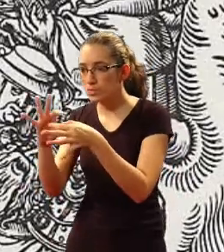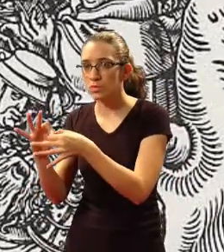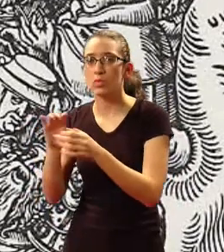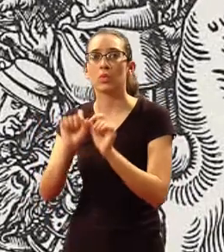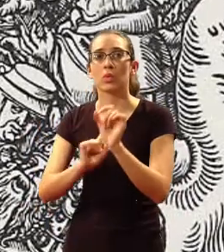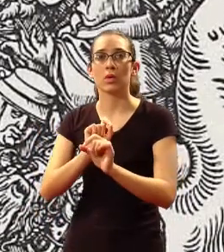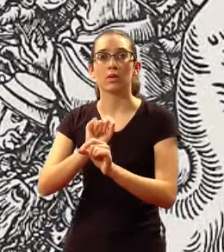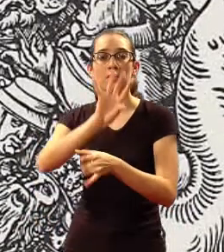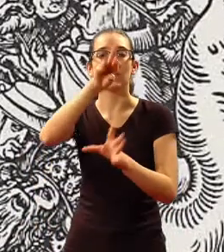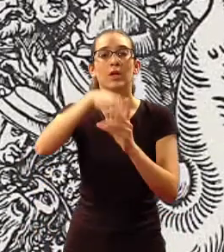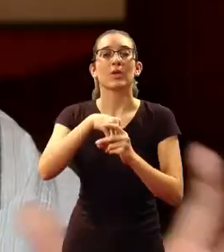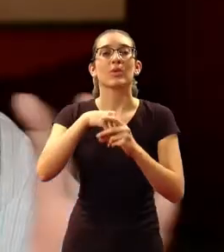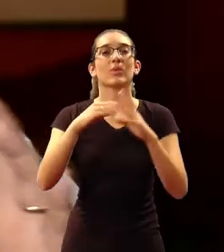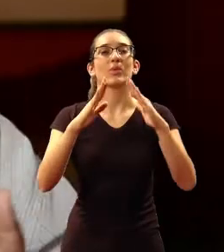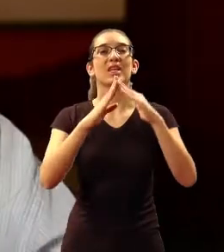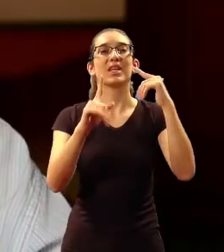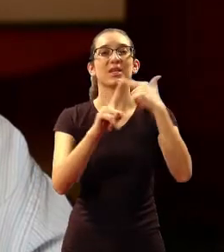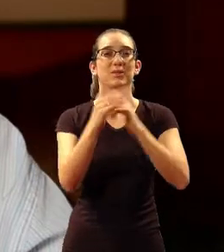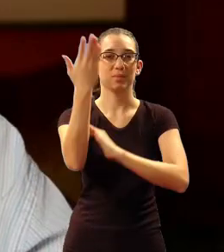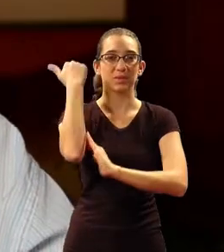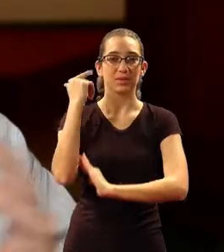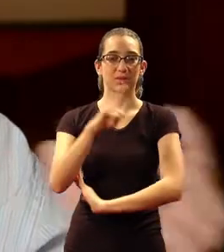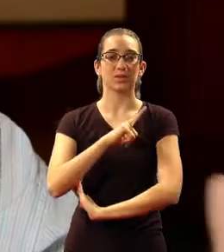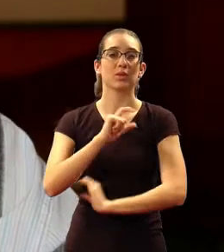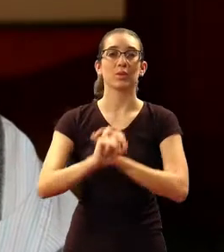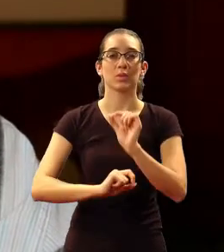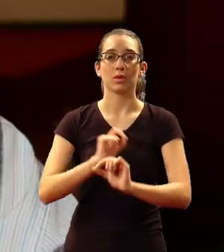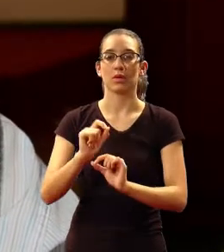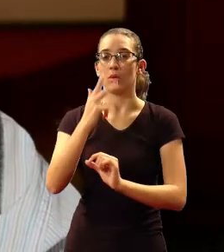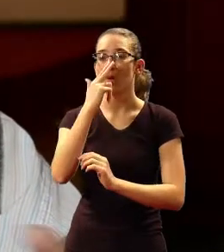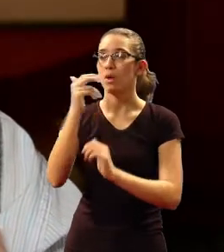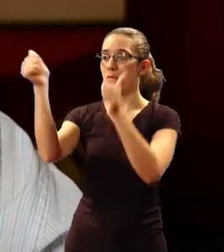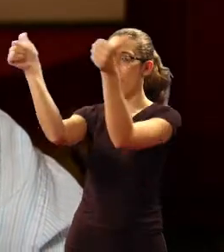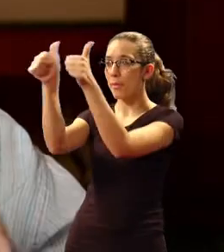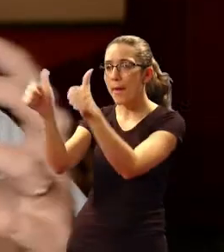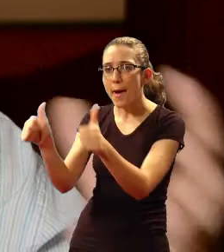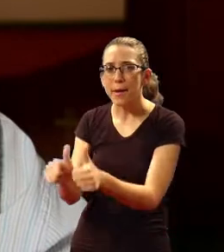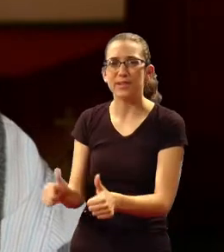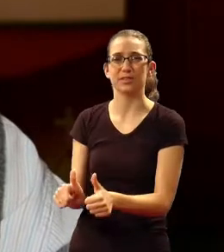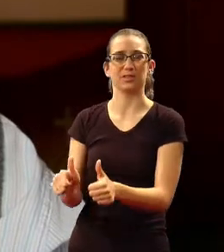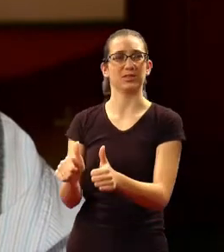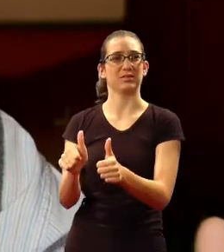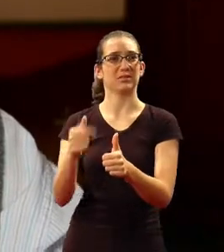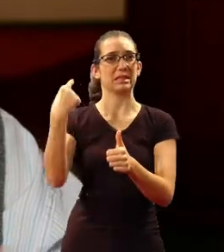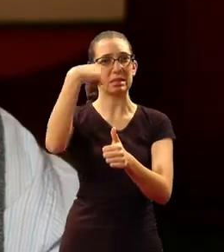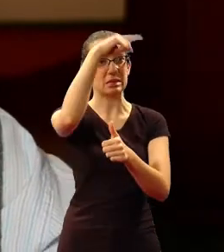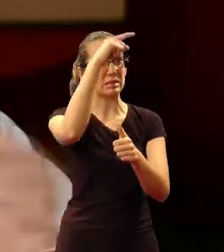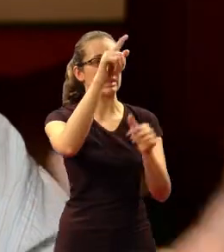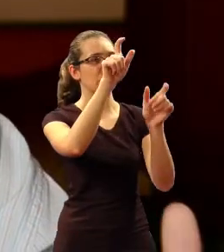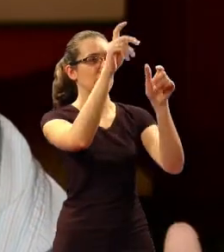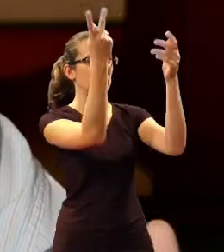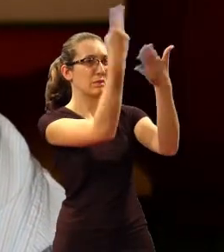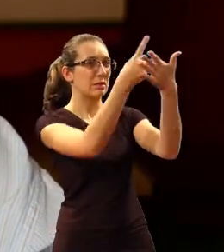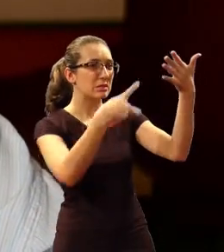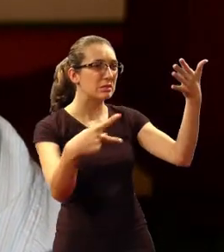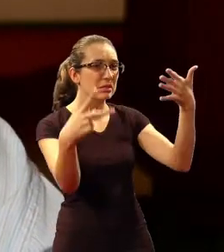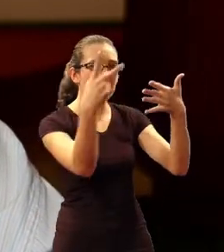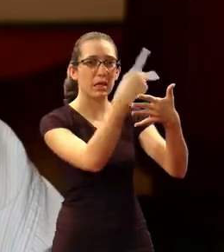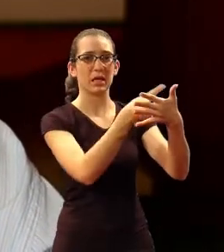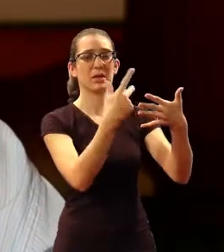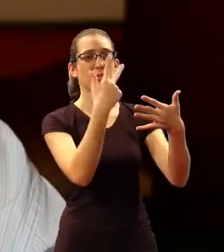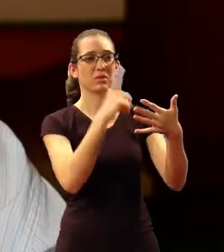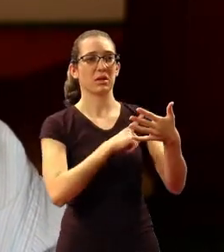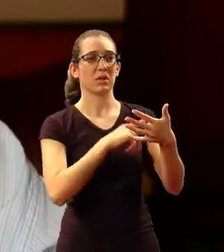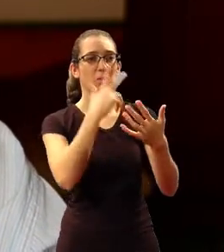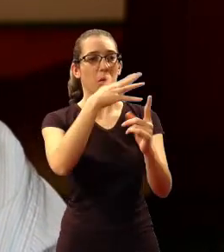permeavam as igrejas da época, cheias de santos, cheias de esculturas e de ídolos, como